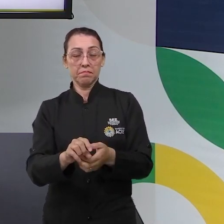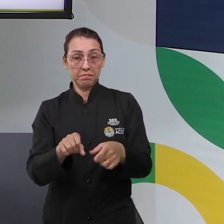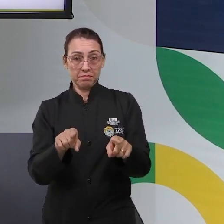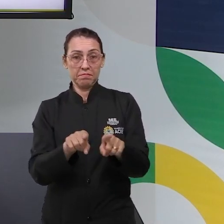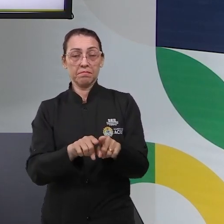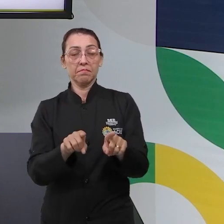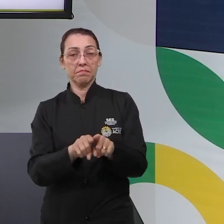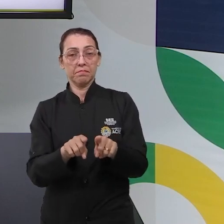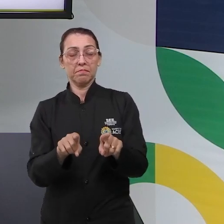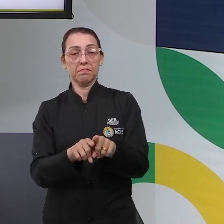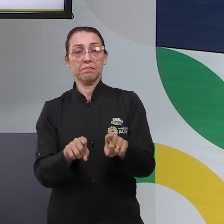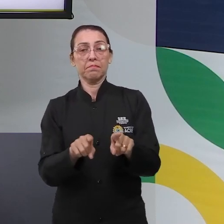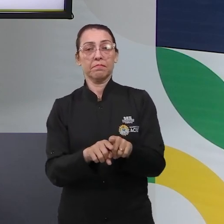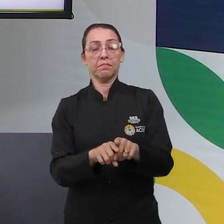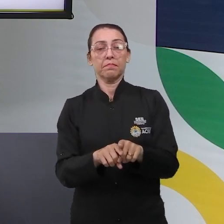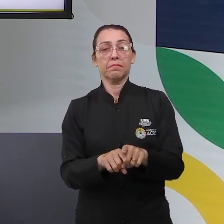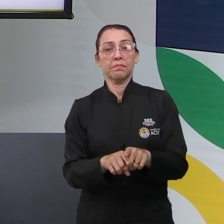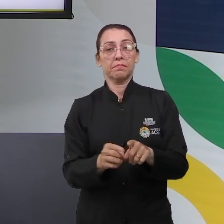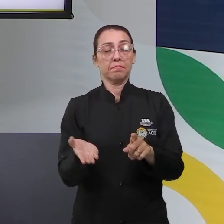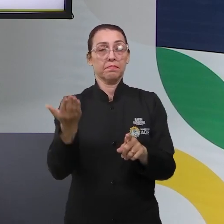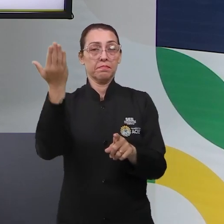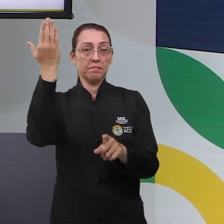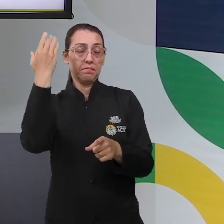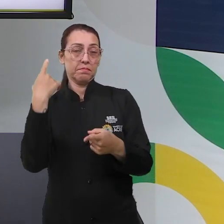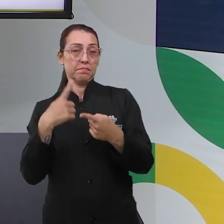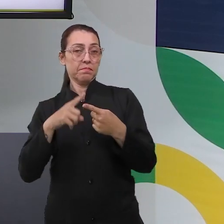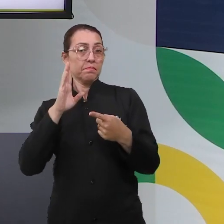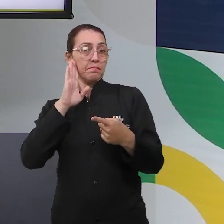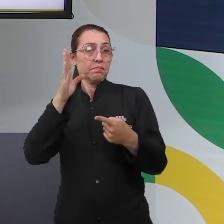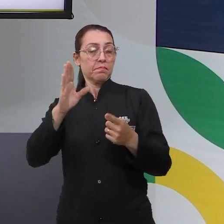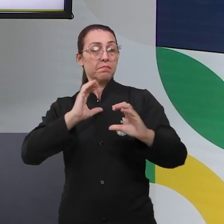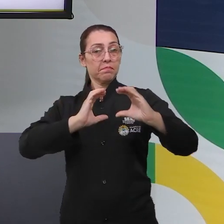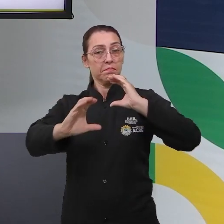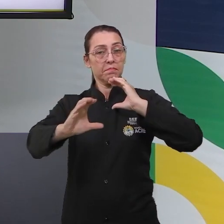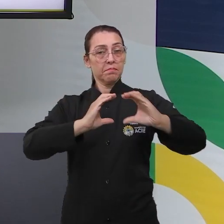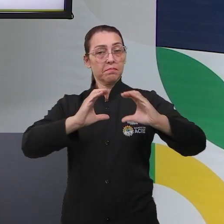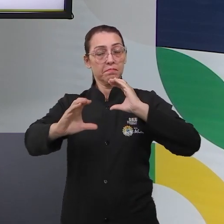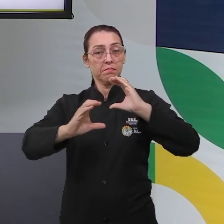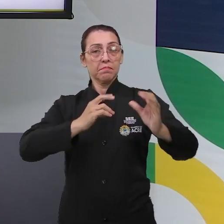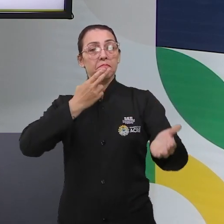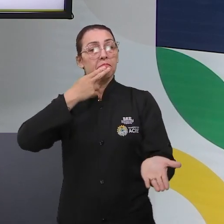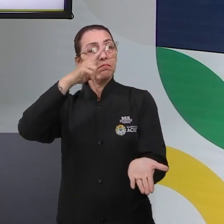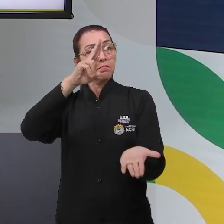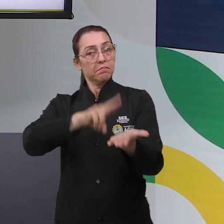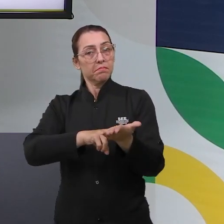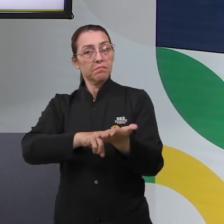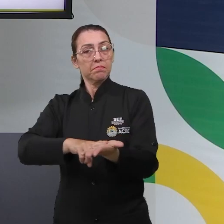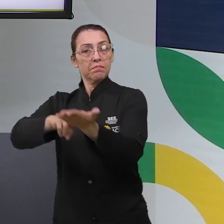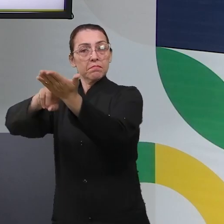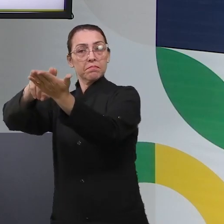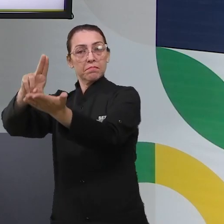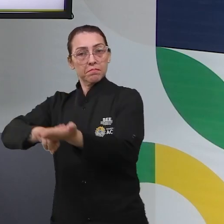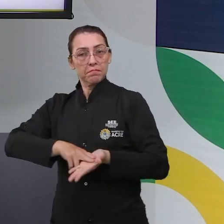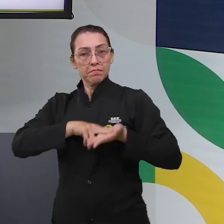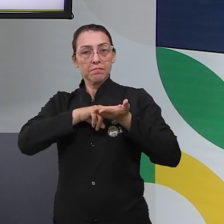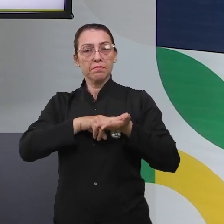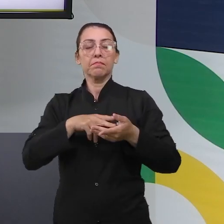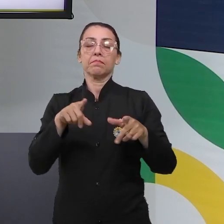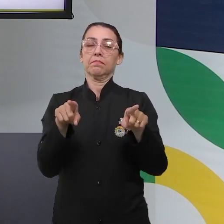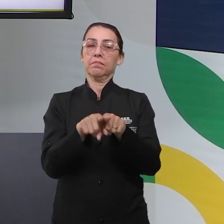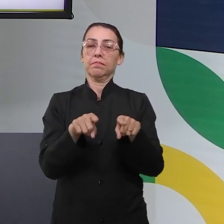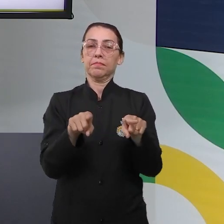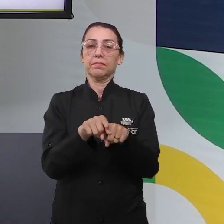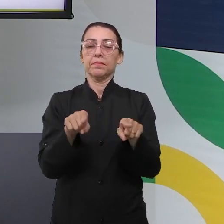etimologia dessa, antigamente, porque o principal meio de comunicação de uma pessoa que morava distante da outra eram